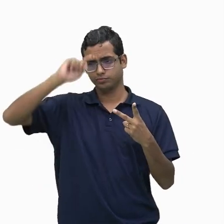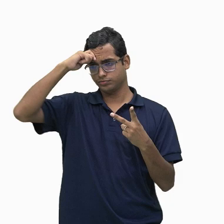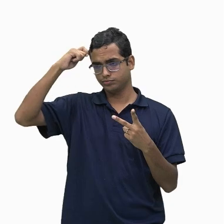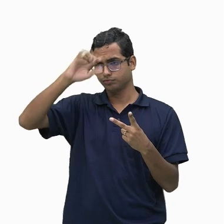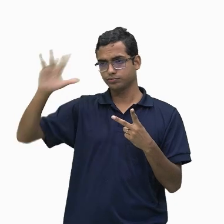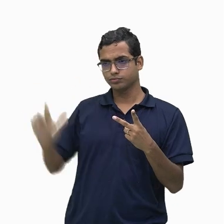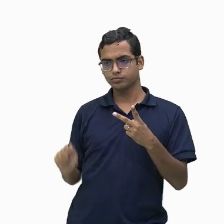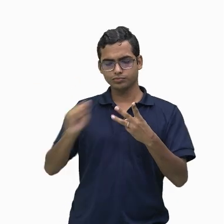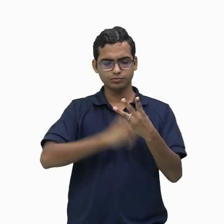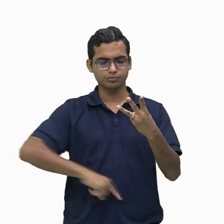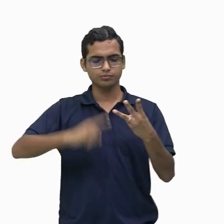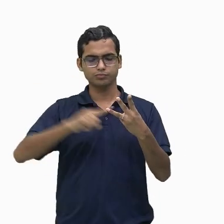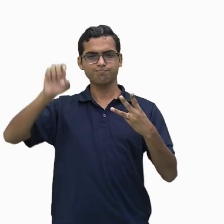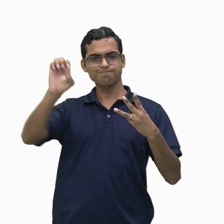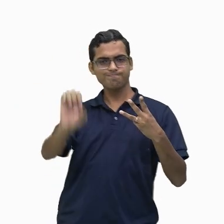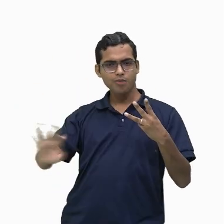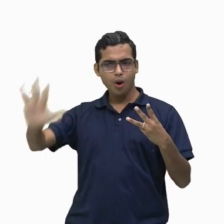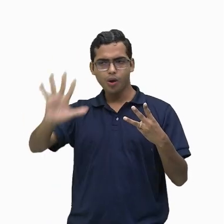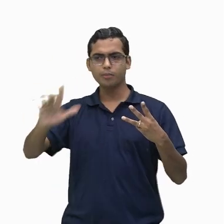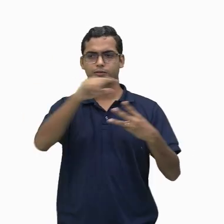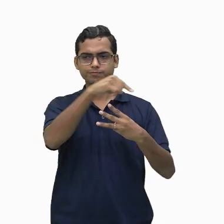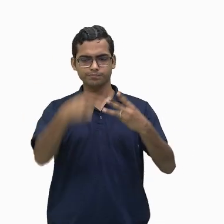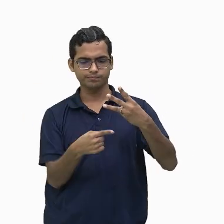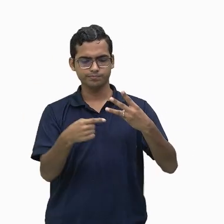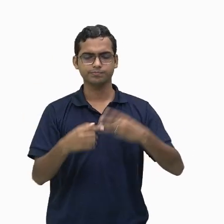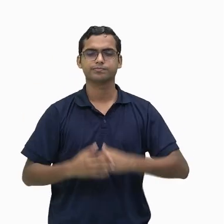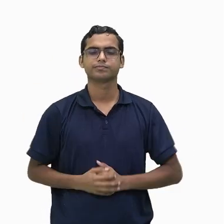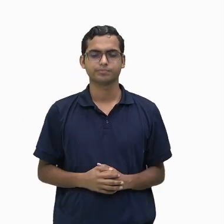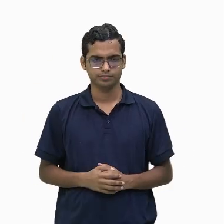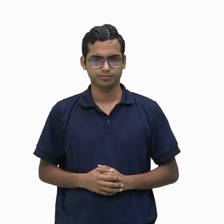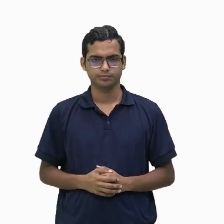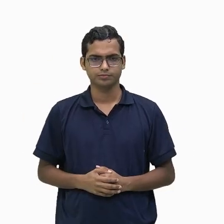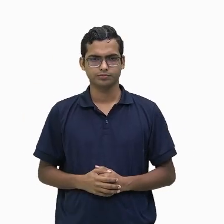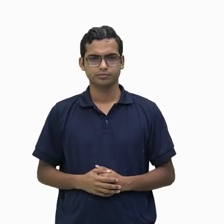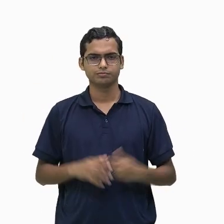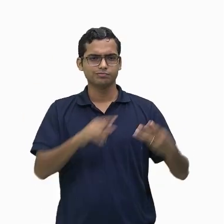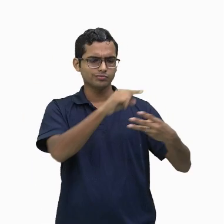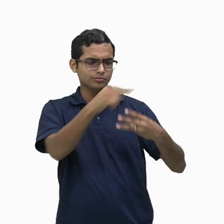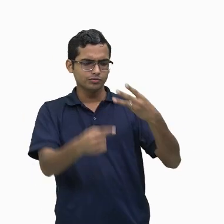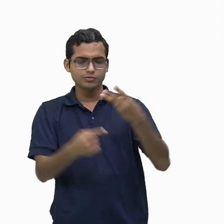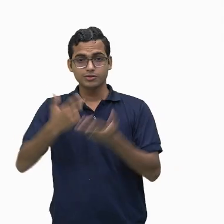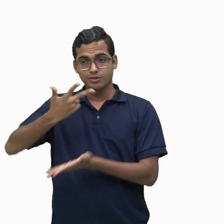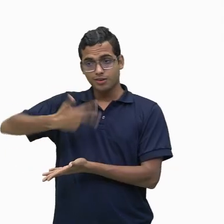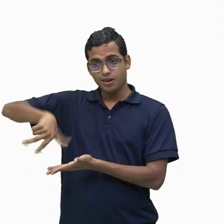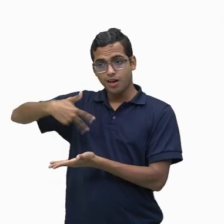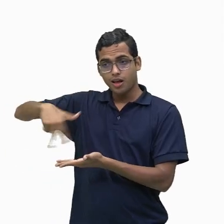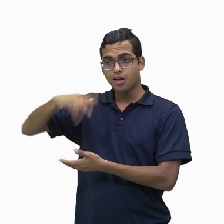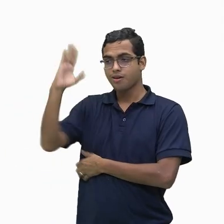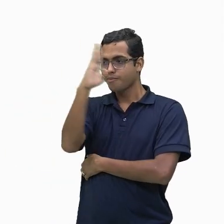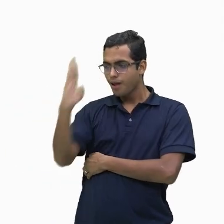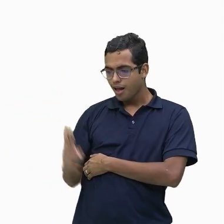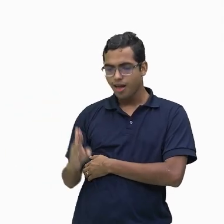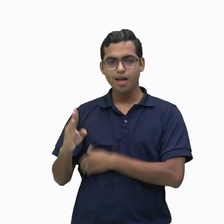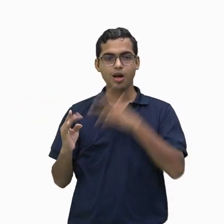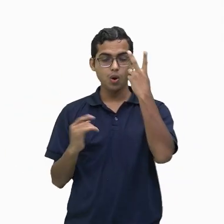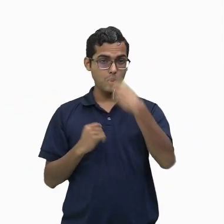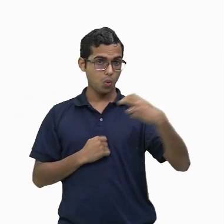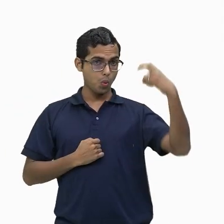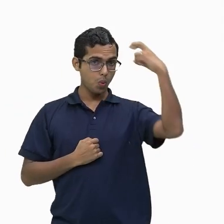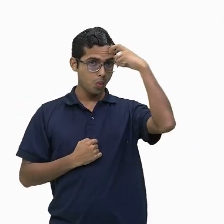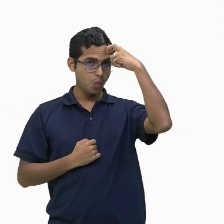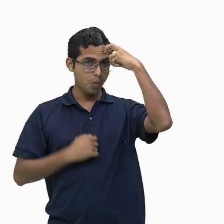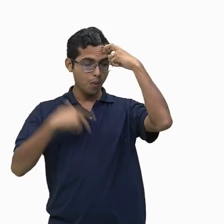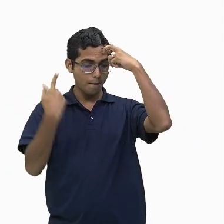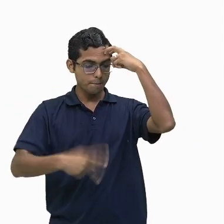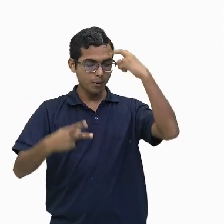a europeia. Quando a gente fala de trazer a dança brasileira, de trazer a cultura brasileira, eu